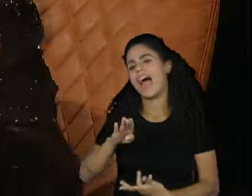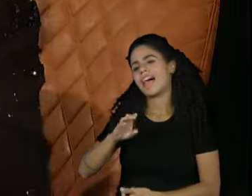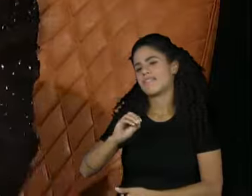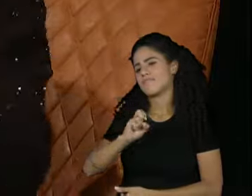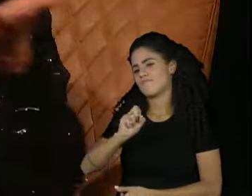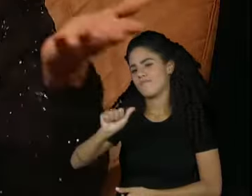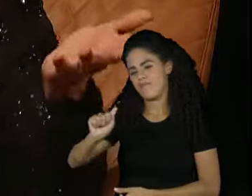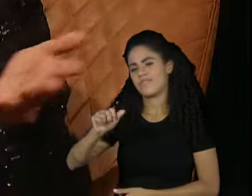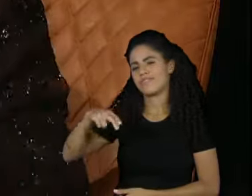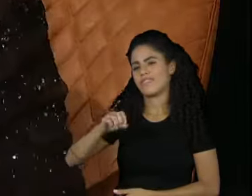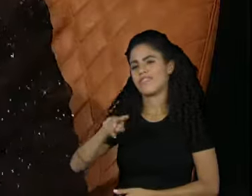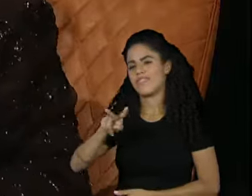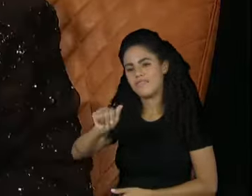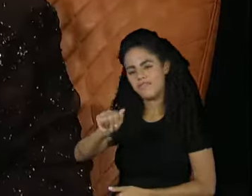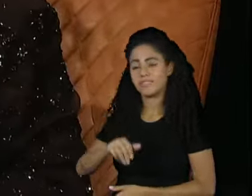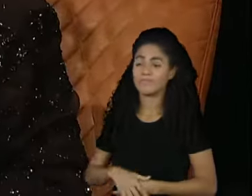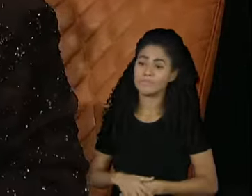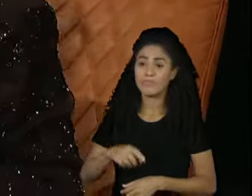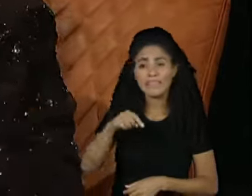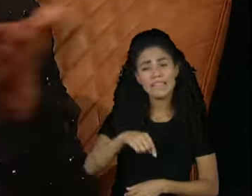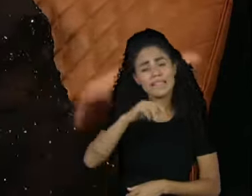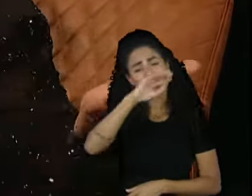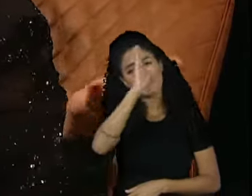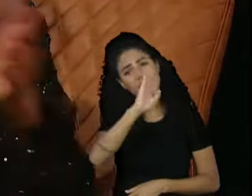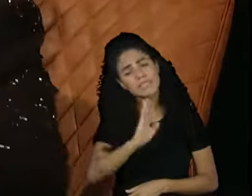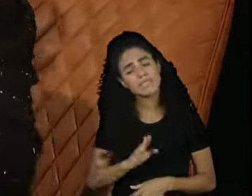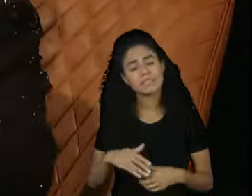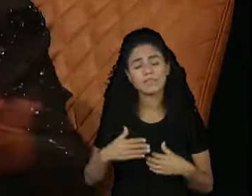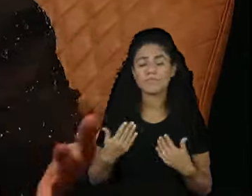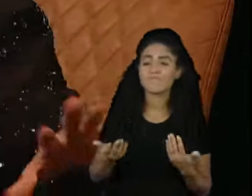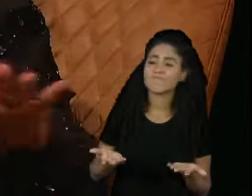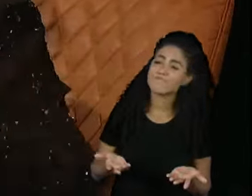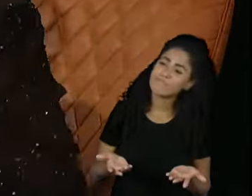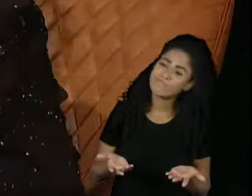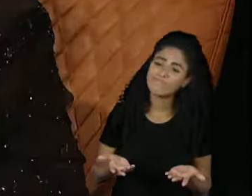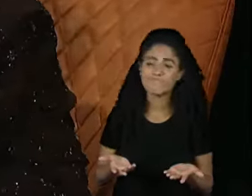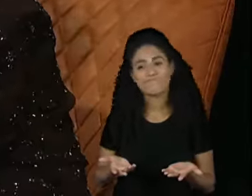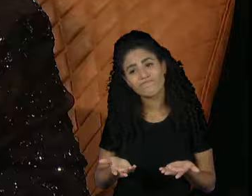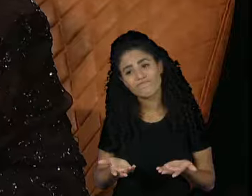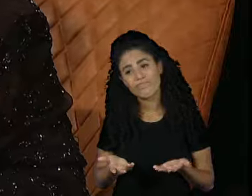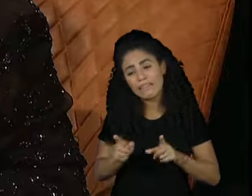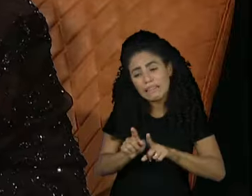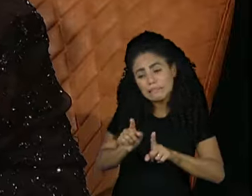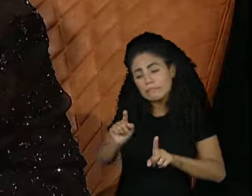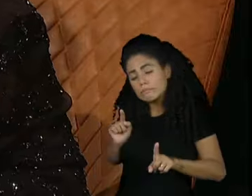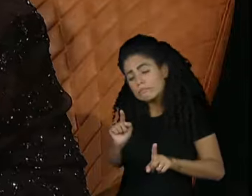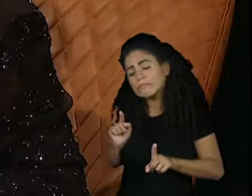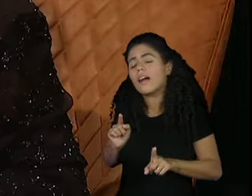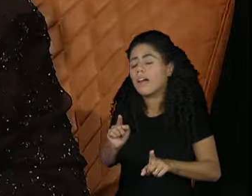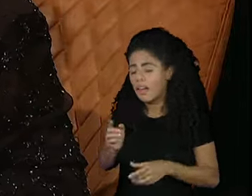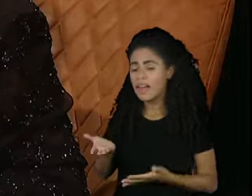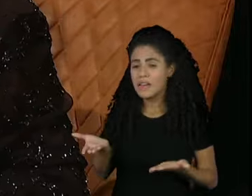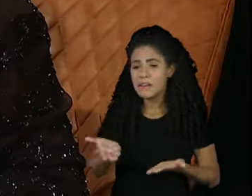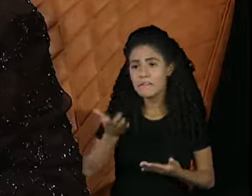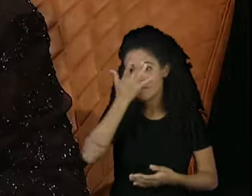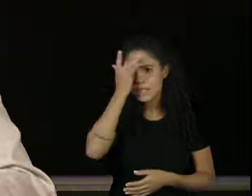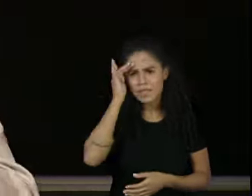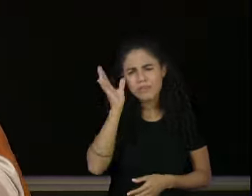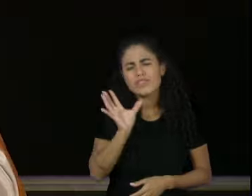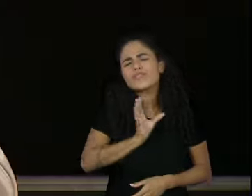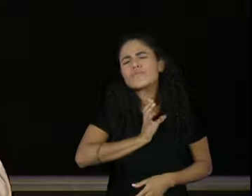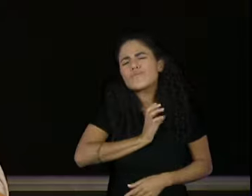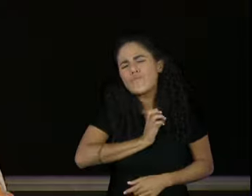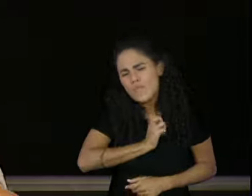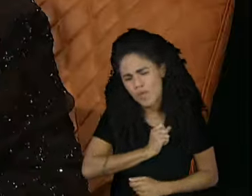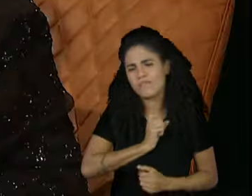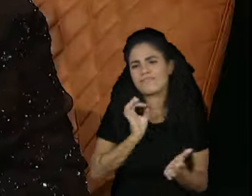né? Infelizmente, aqui no Brasil, ela está um pouco afastada, né? Mas o povo adora, viu? O